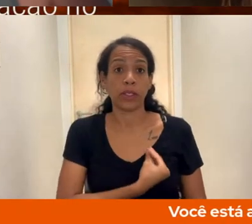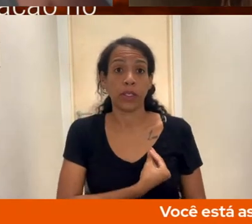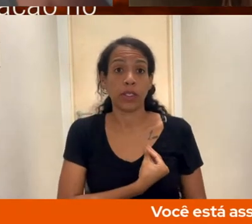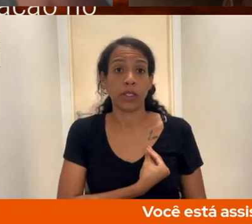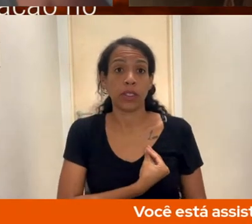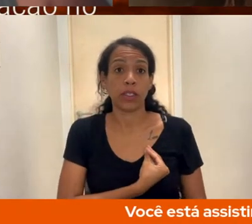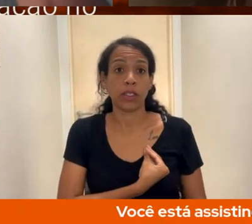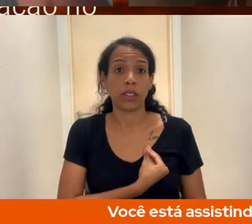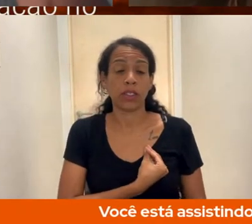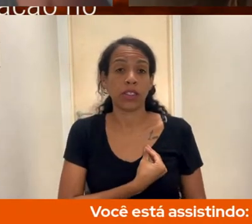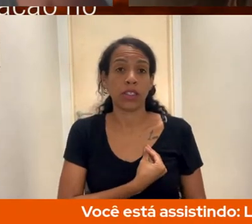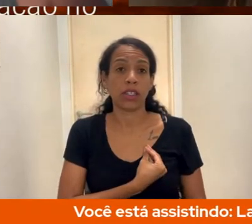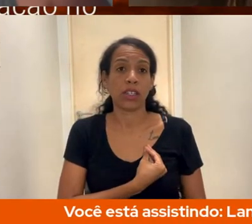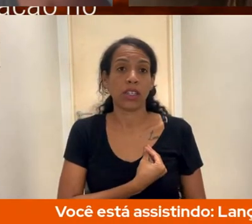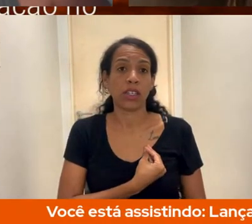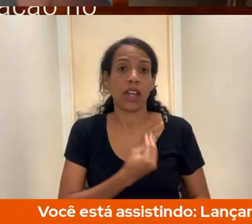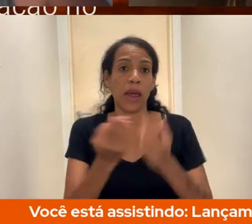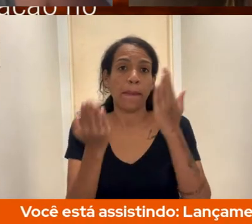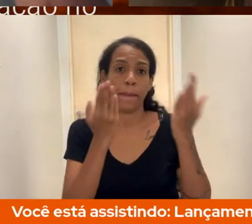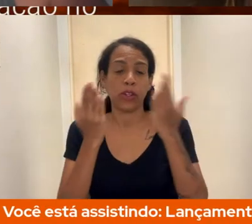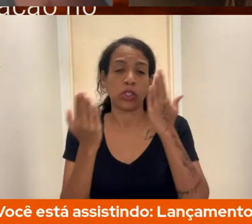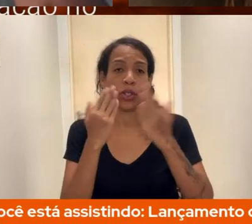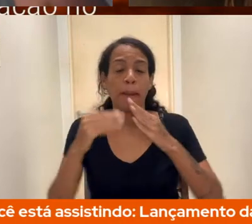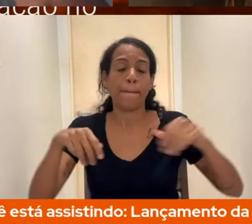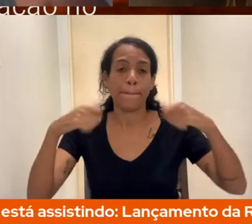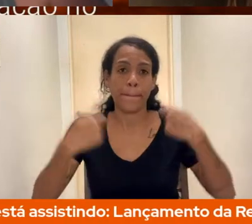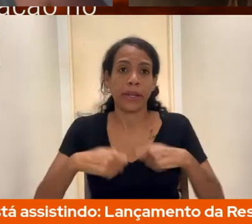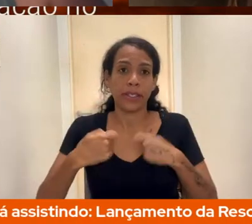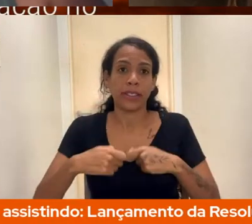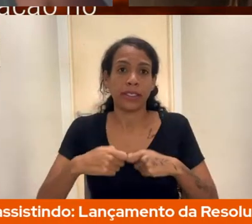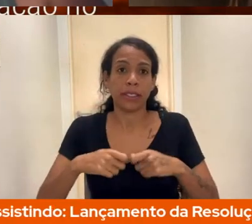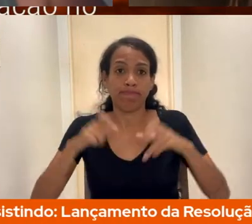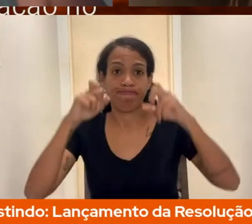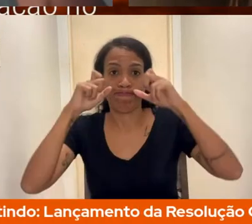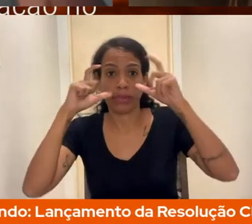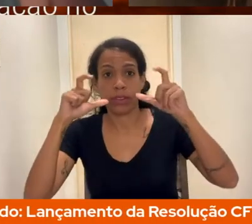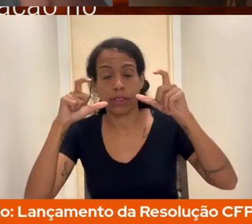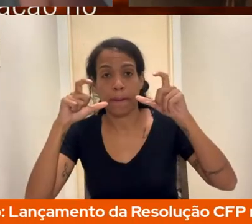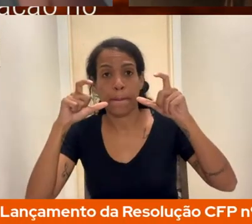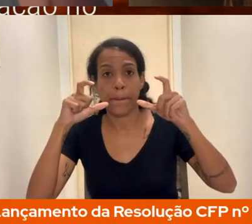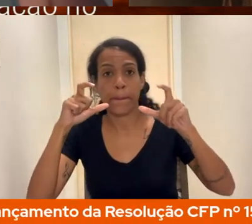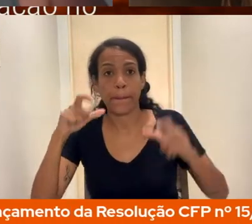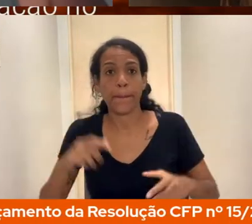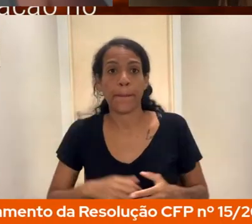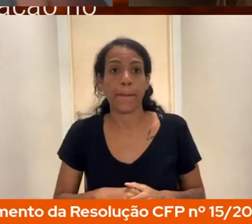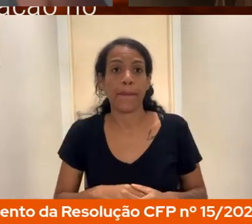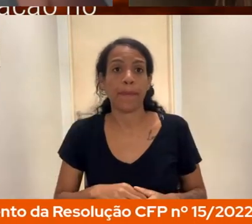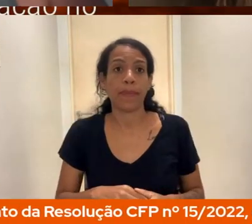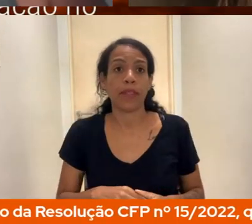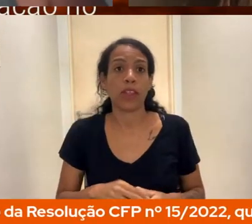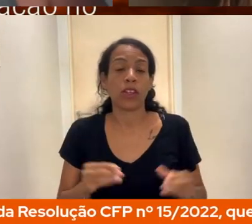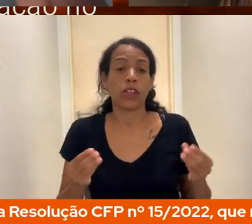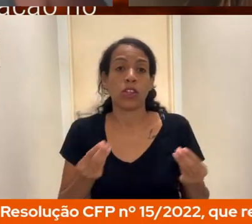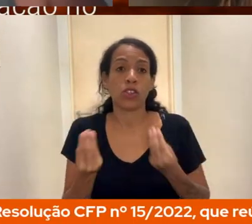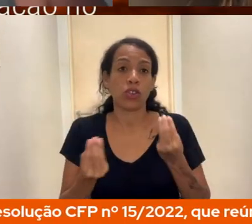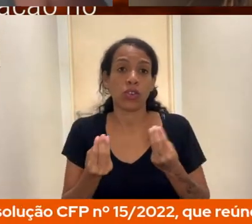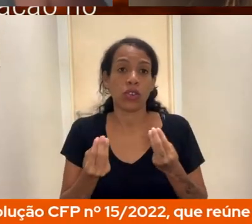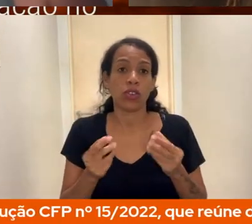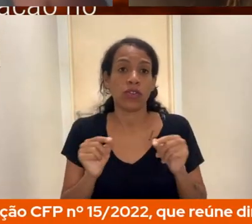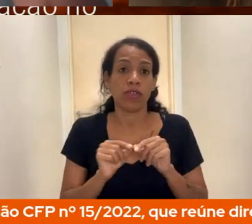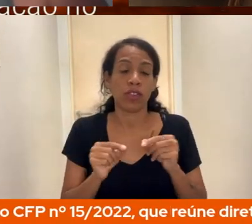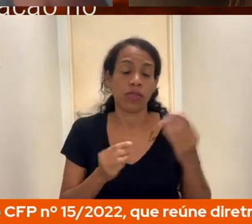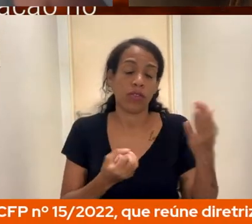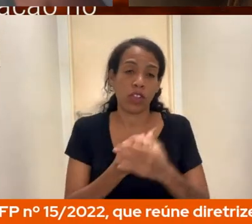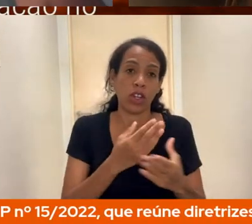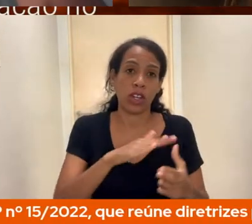Então, a atuação da psicologia, ela precisa estar atenta sobre esses fenômenos e sobre esses efeitos nos